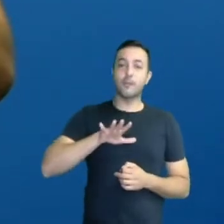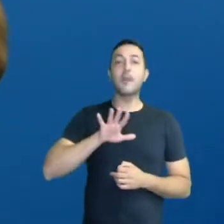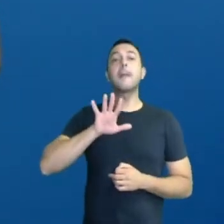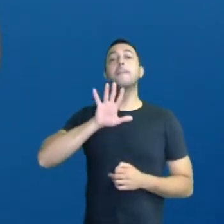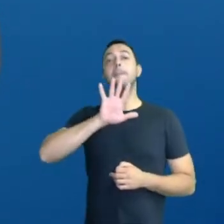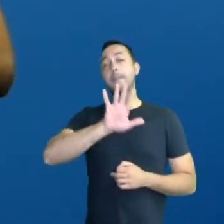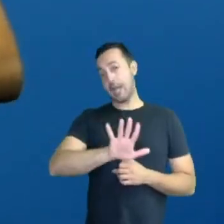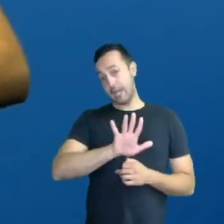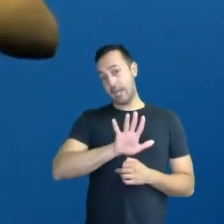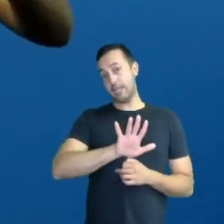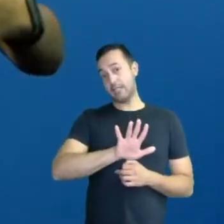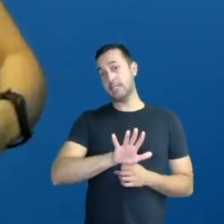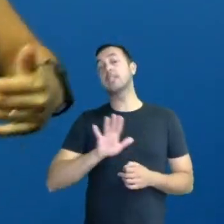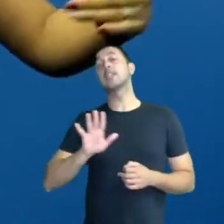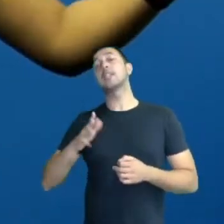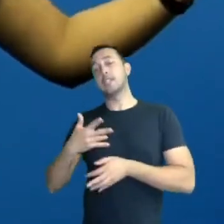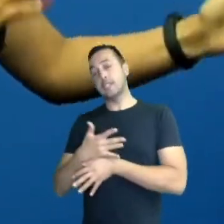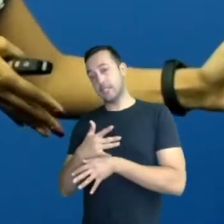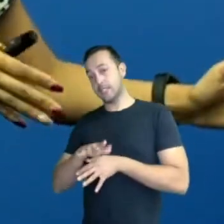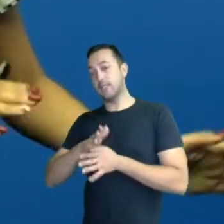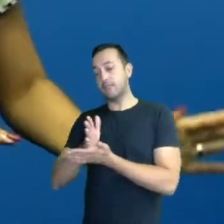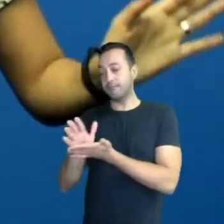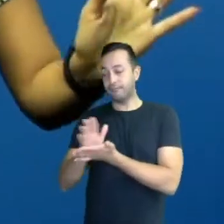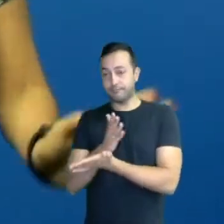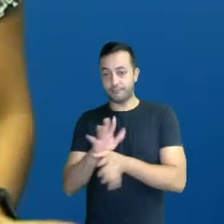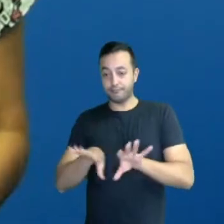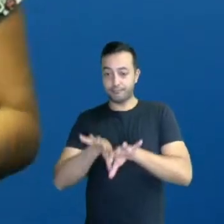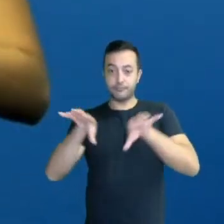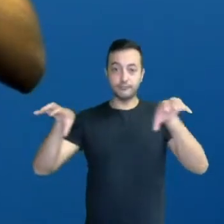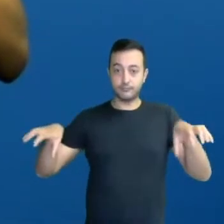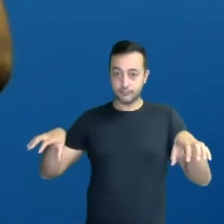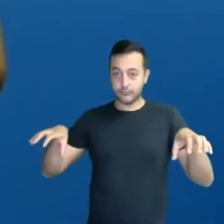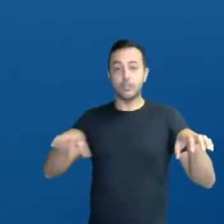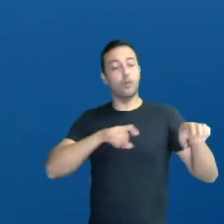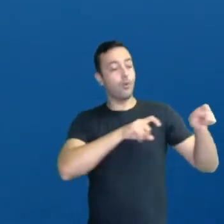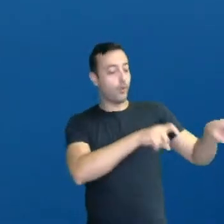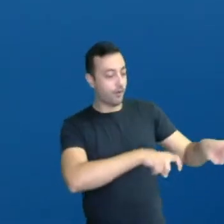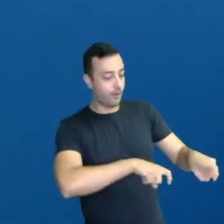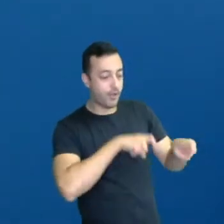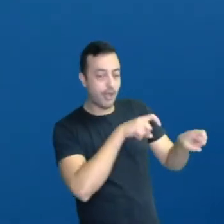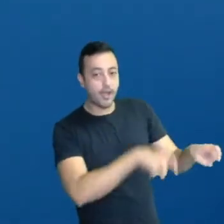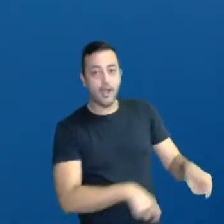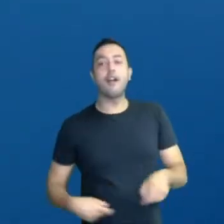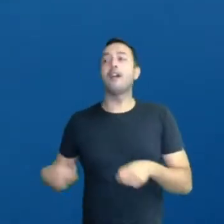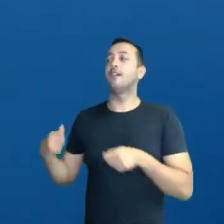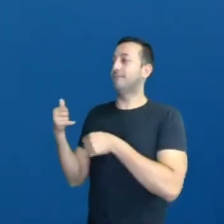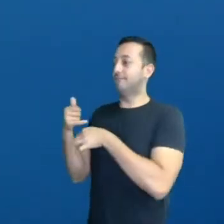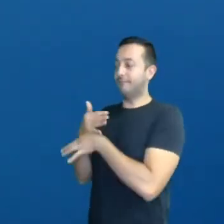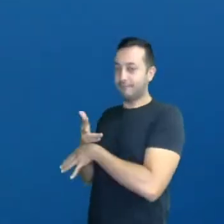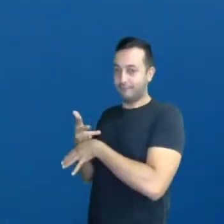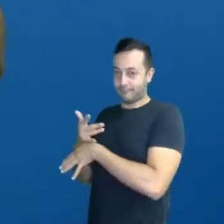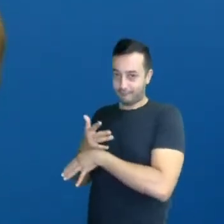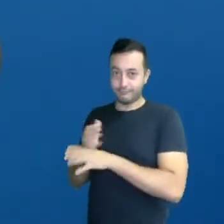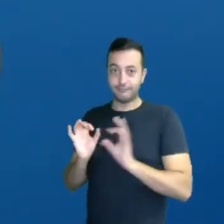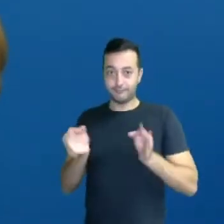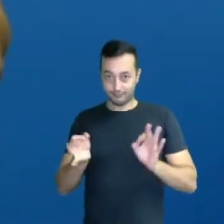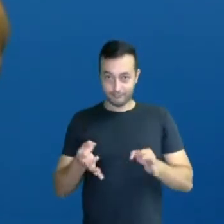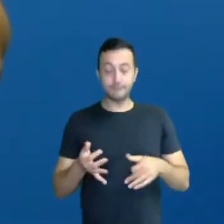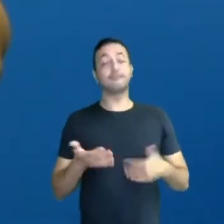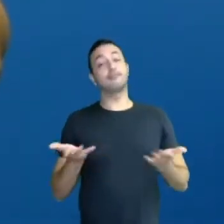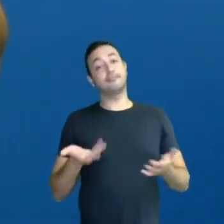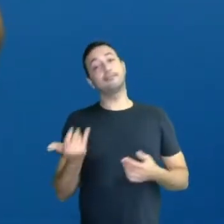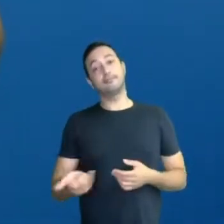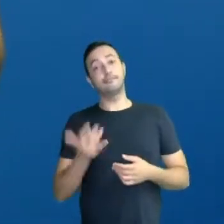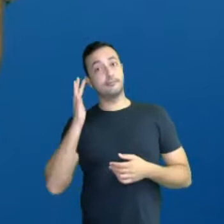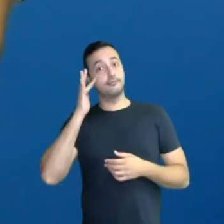cidade, ela se divide em zona rural e em zona urbana, tá certo? Então, é importante a